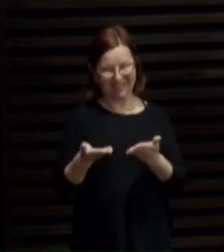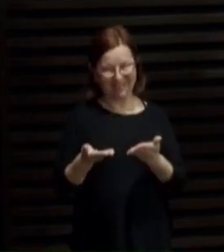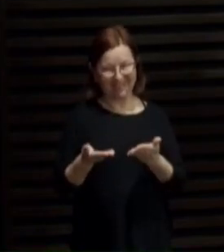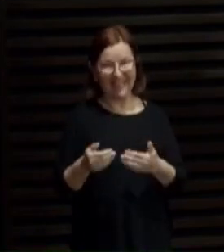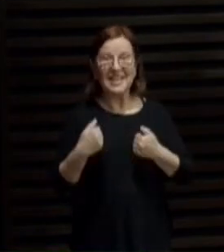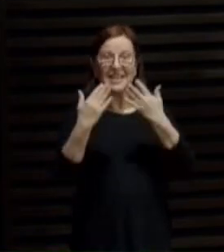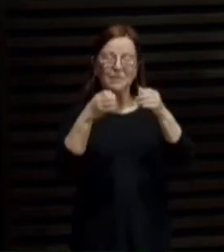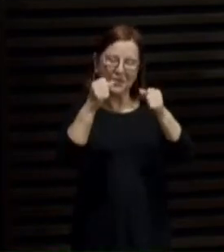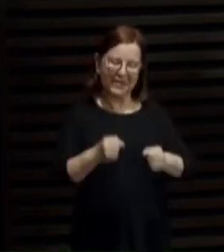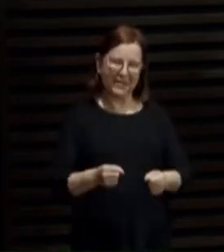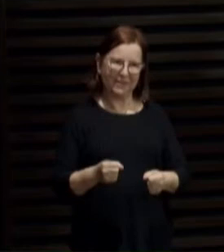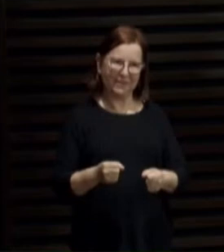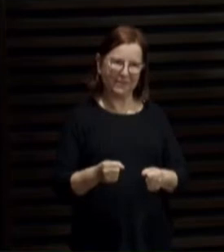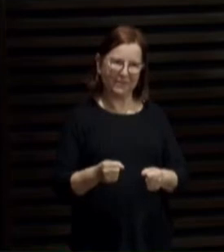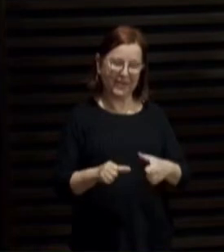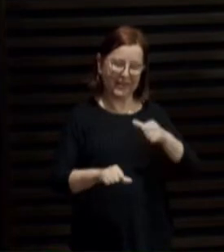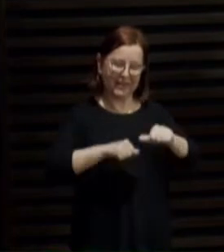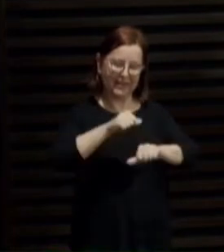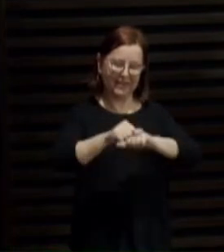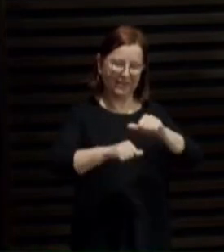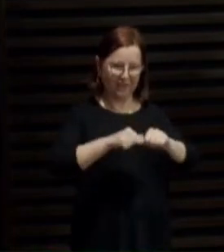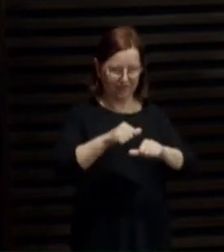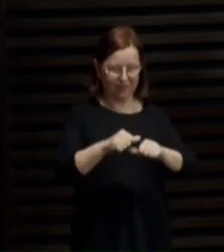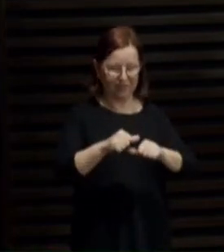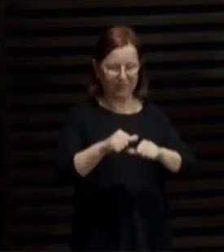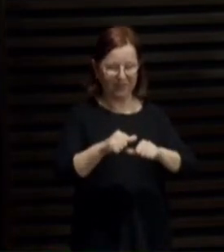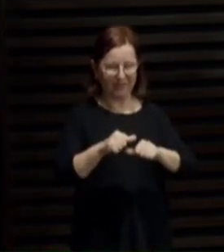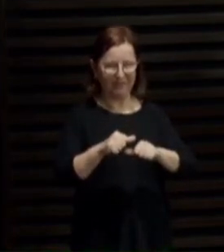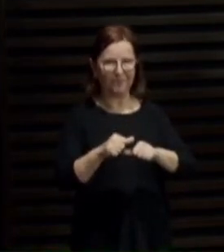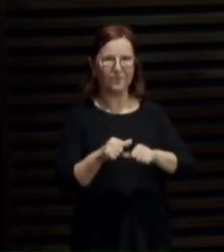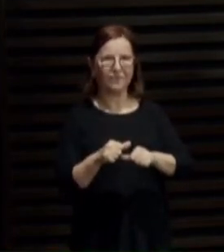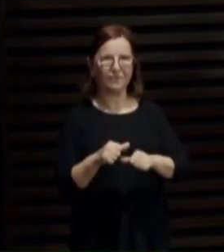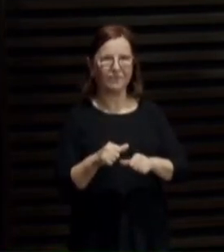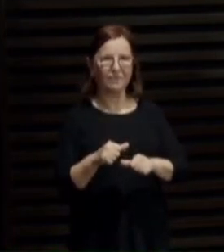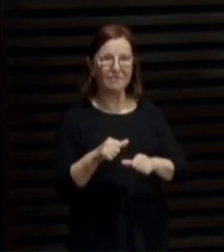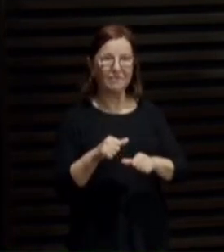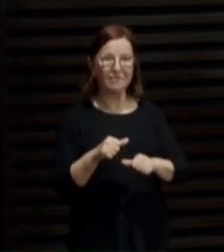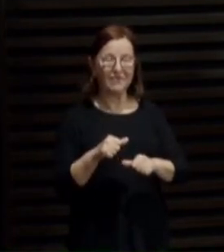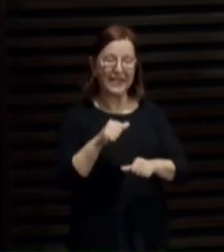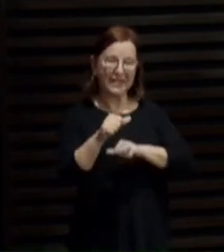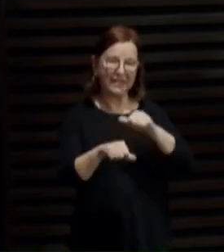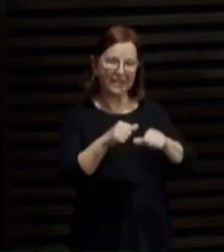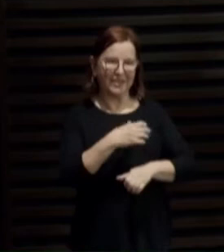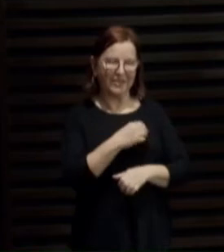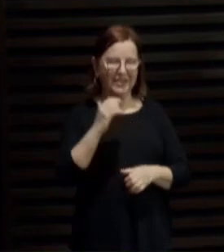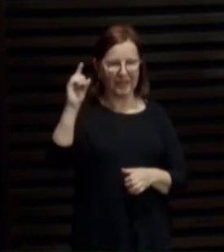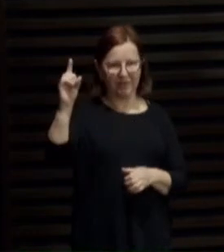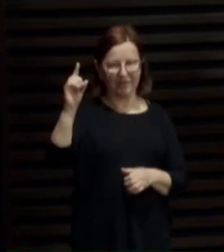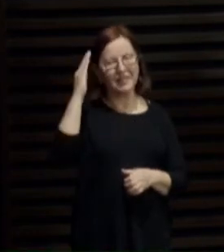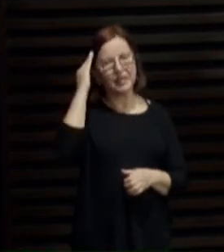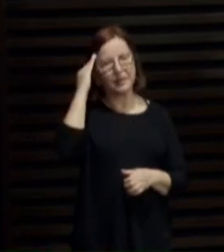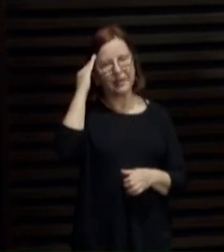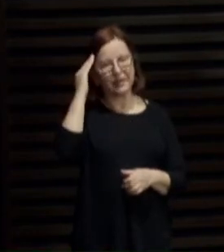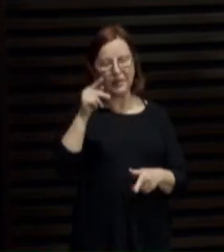deu-lhes o poder de serem feitos, não é de se fazerem, é de serem feitos filhos de Deus, a saber,